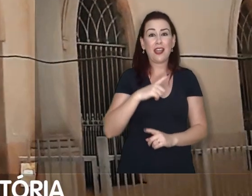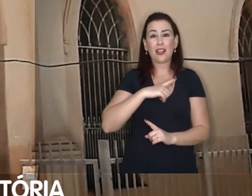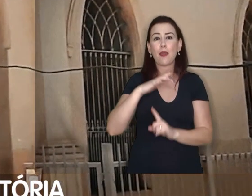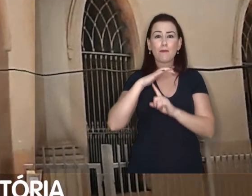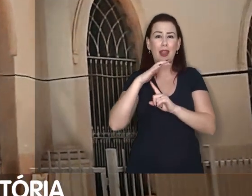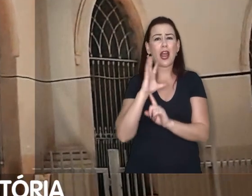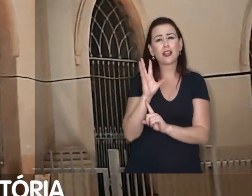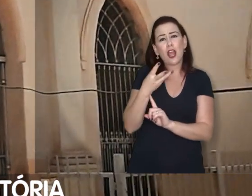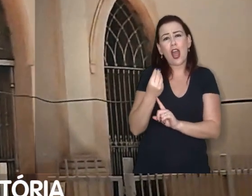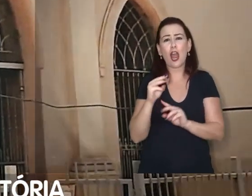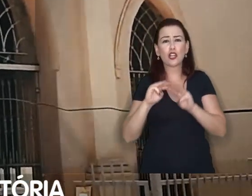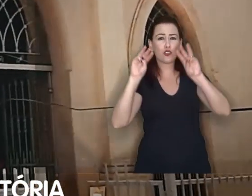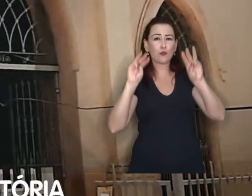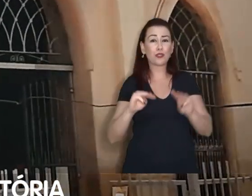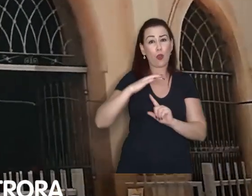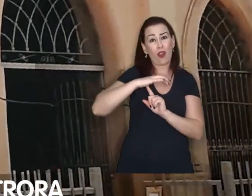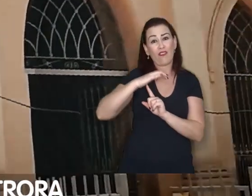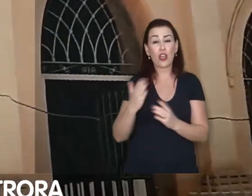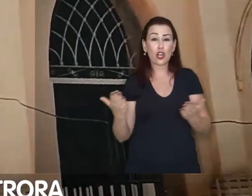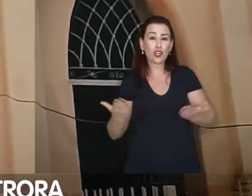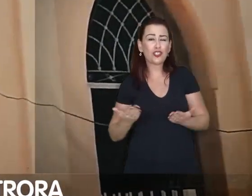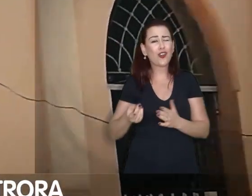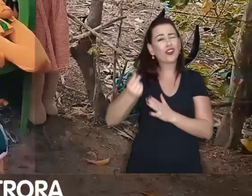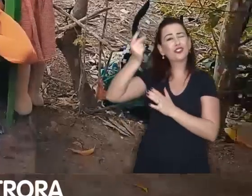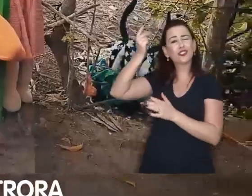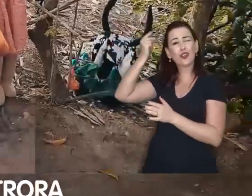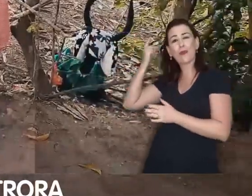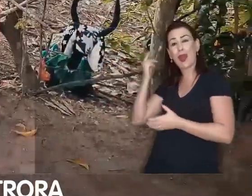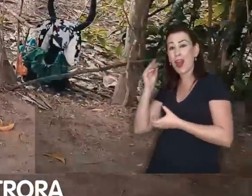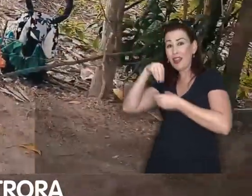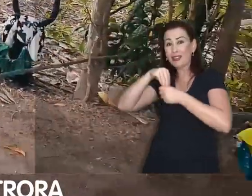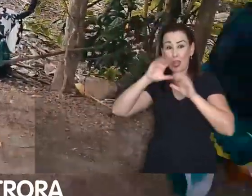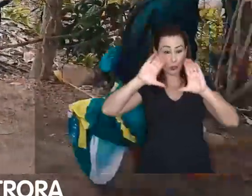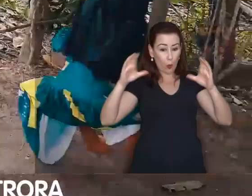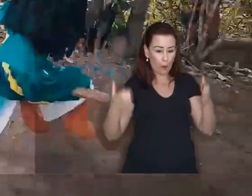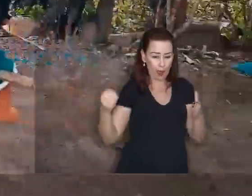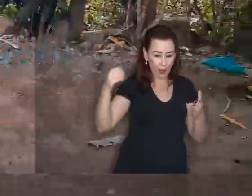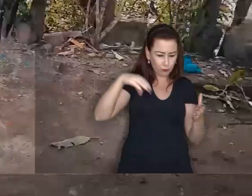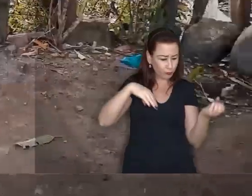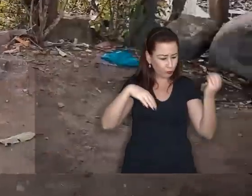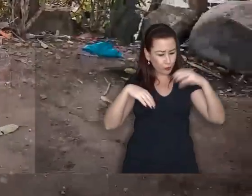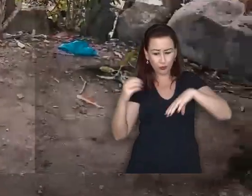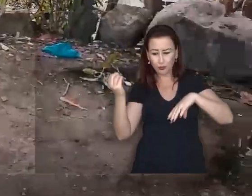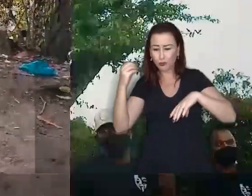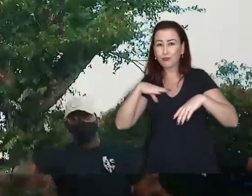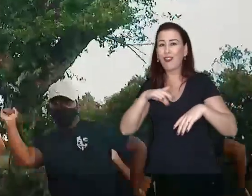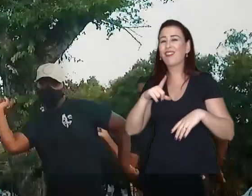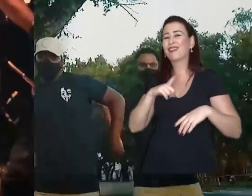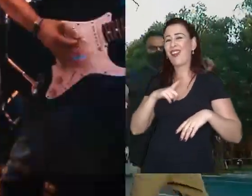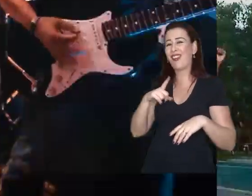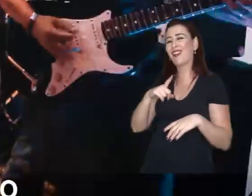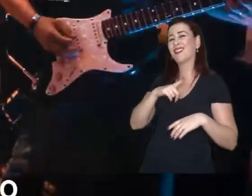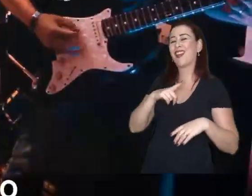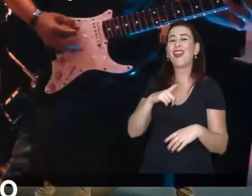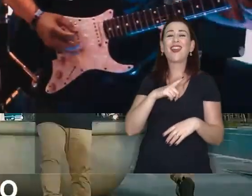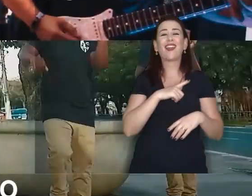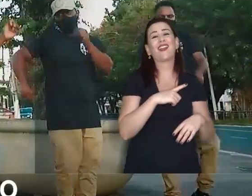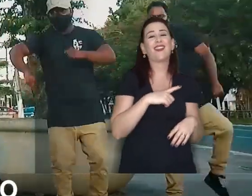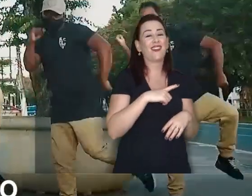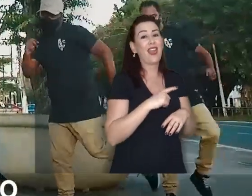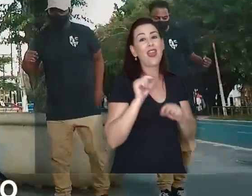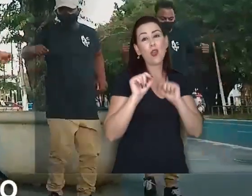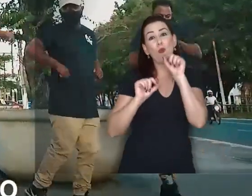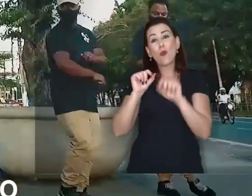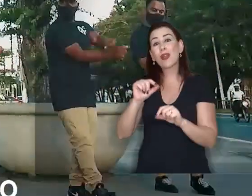No mercado tem arte, museu, a história da feira de hoje e do tempo de outrora. E no balaio tem. Rock,